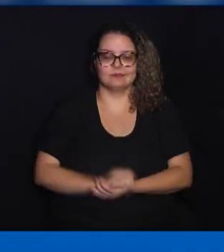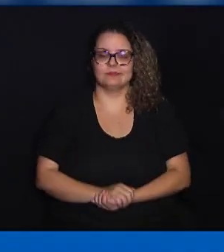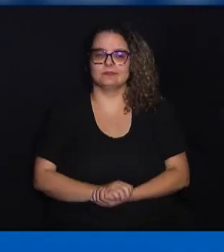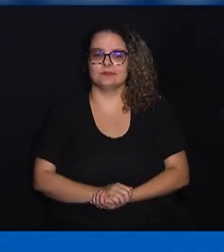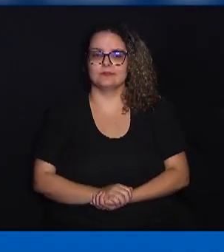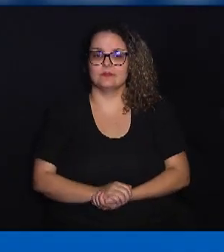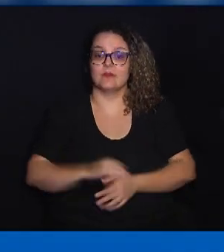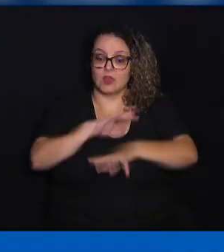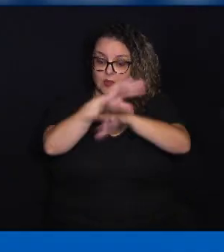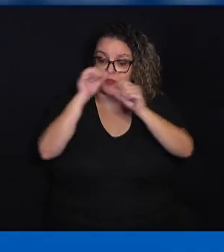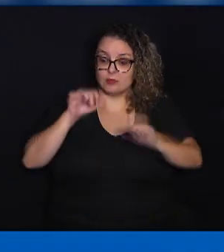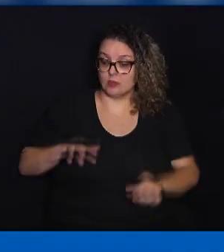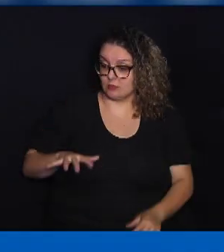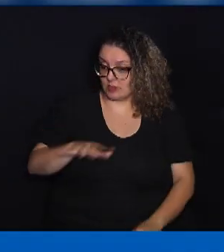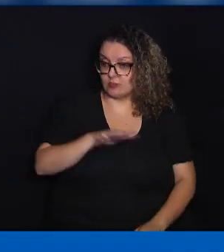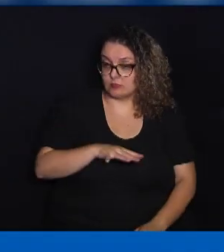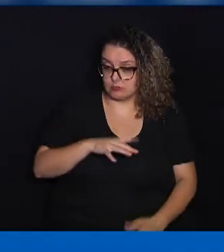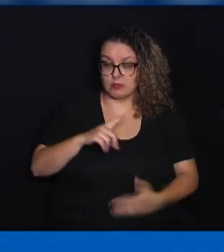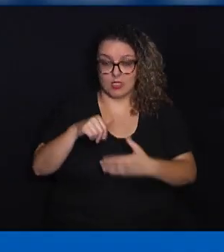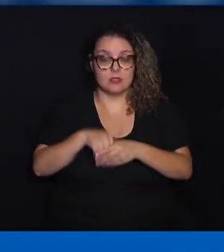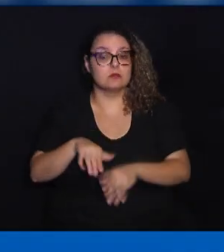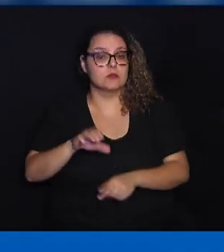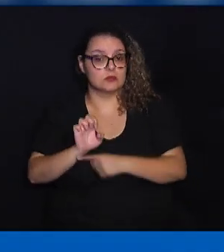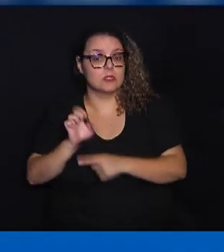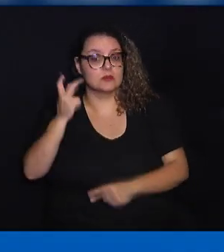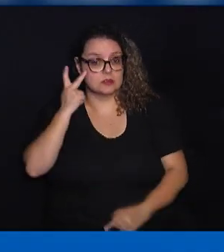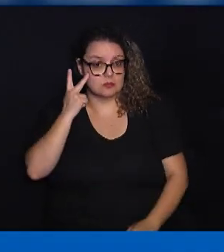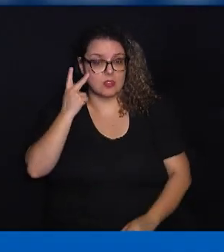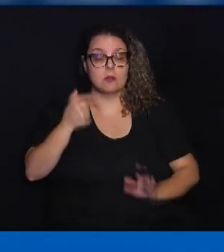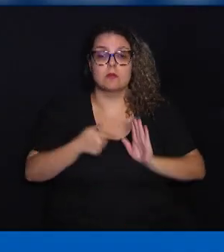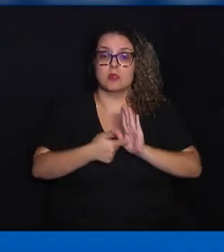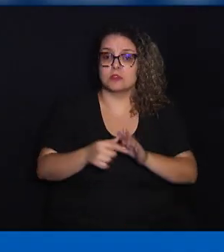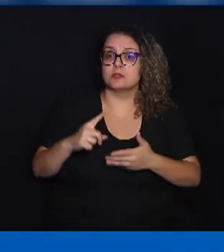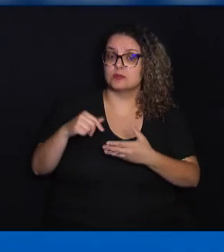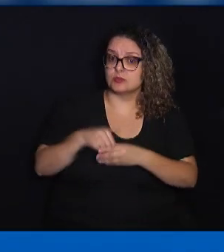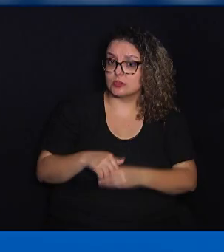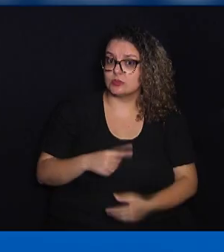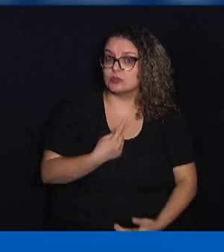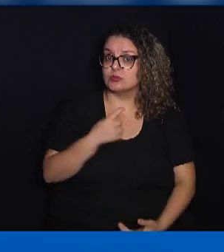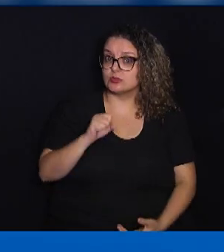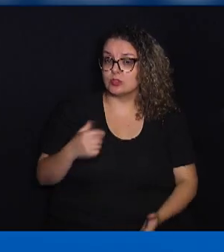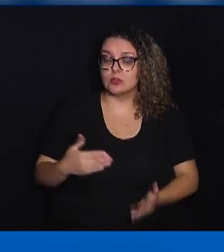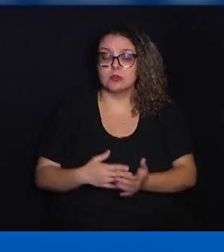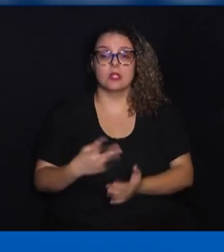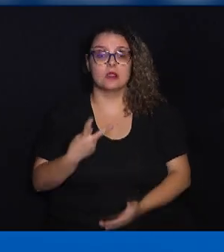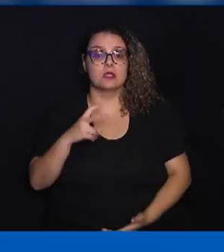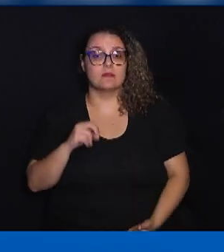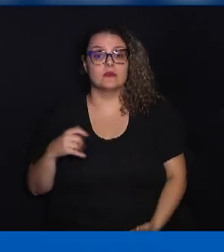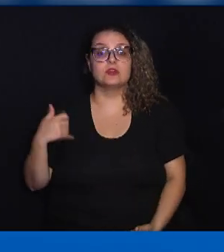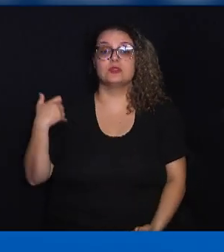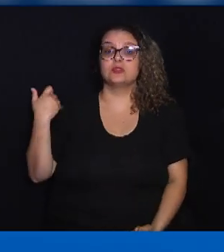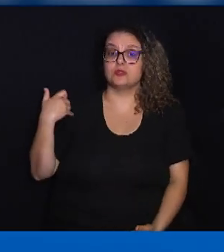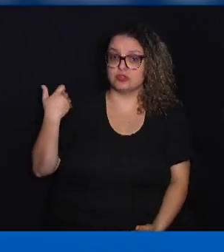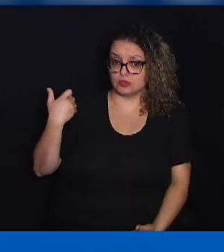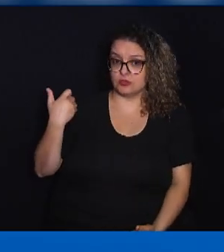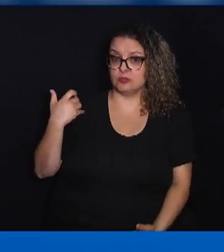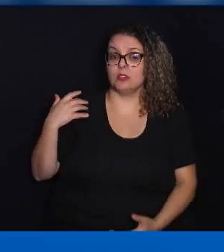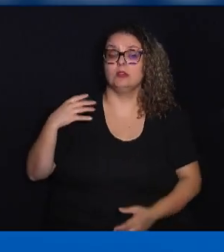do Tribunal Regional Eleitoral de São Paulo mostra que os eleitores entre 18 a 20 anos de idade